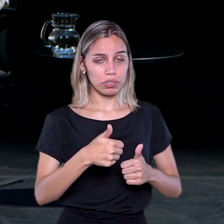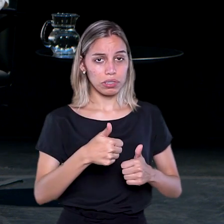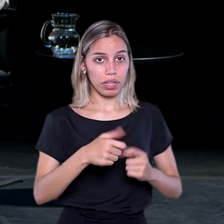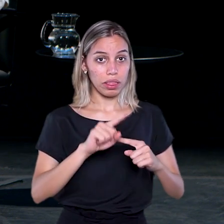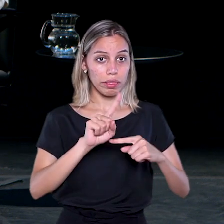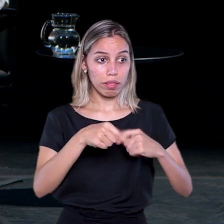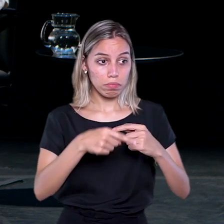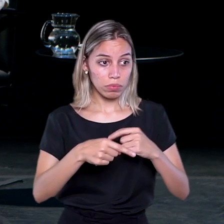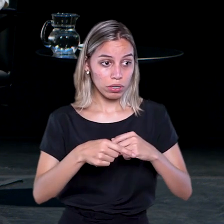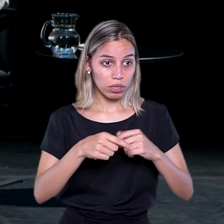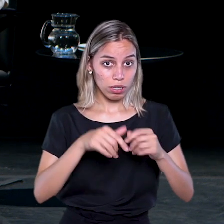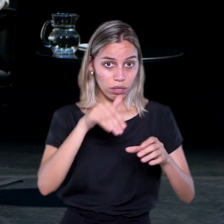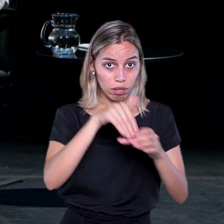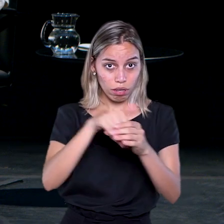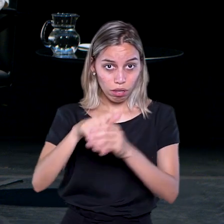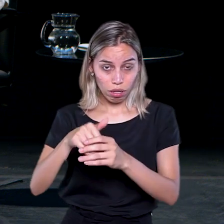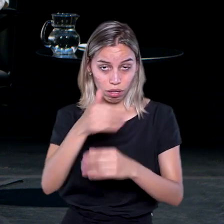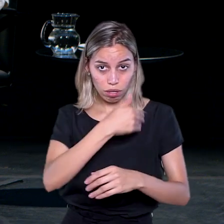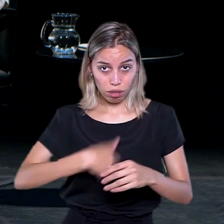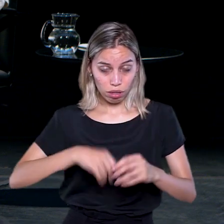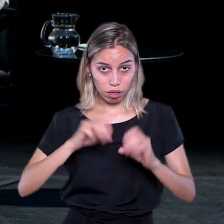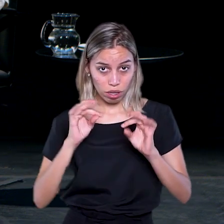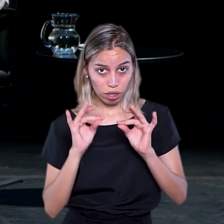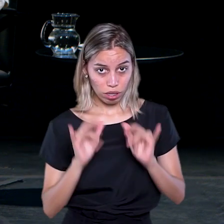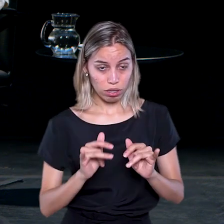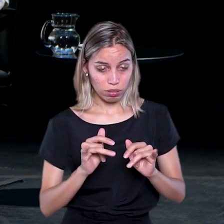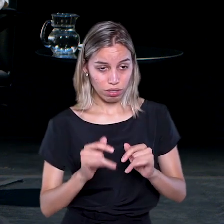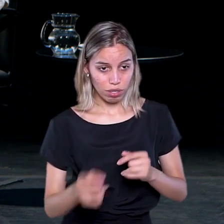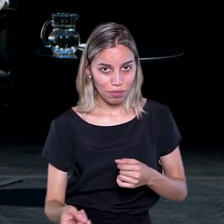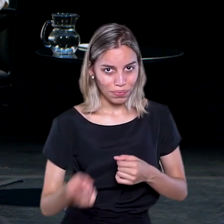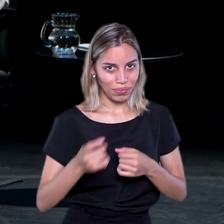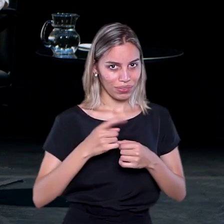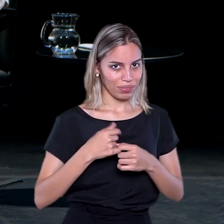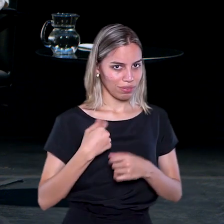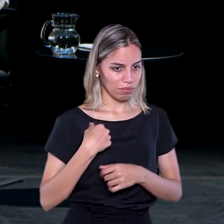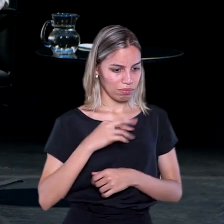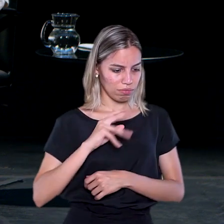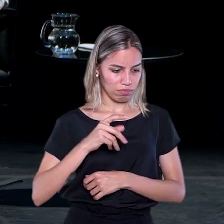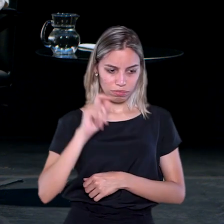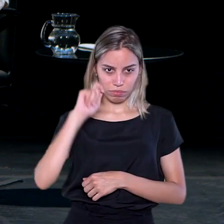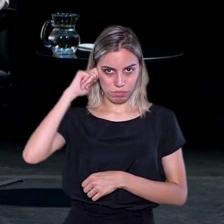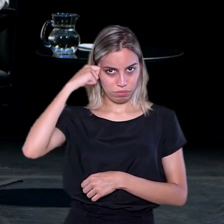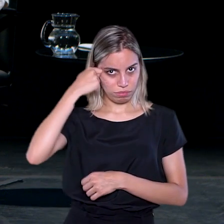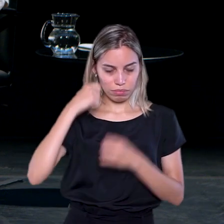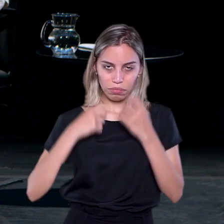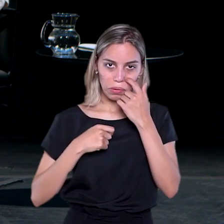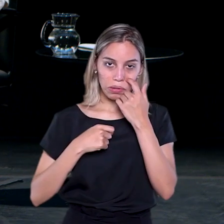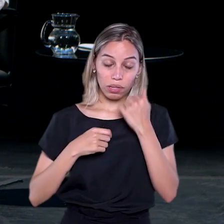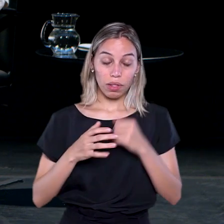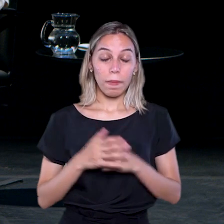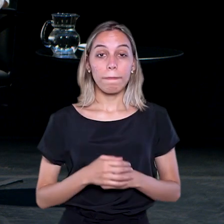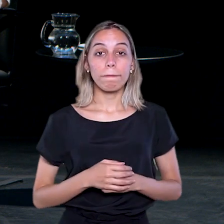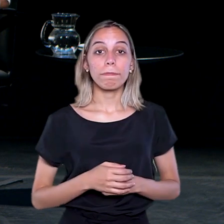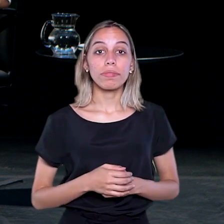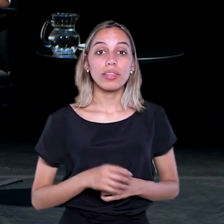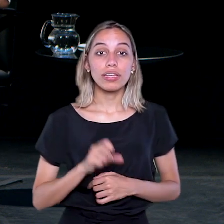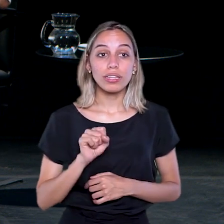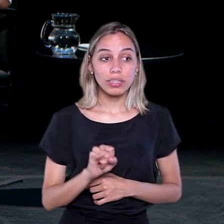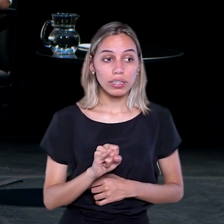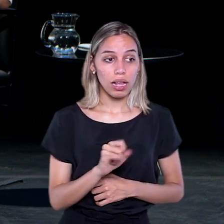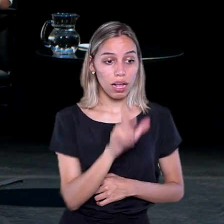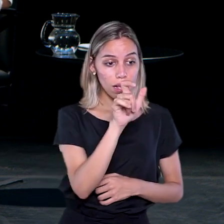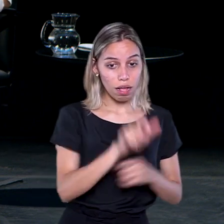em suas autodeclarações. Sendo que hoje, se autodeclarar um candidato ou uma candidata negra tem como resultado